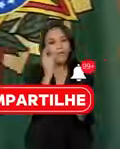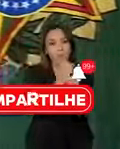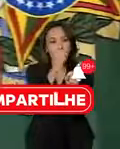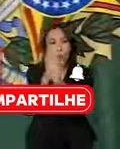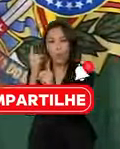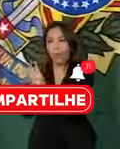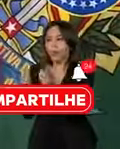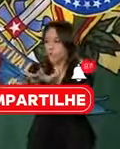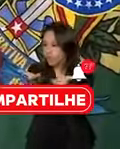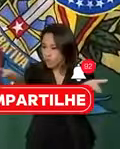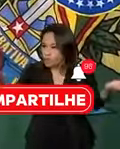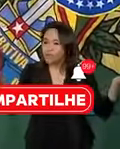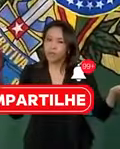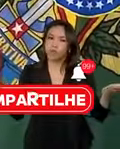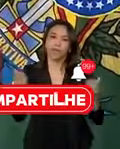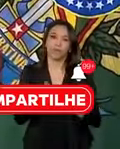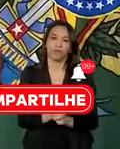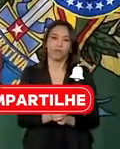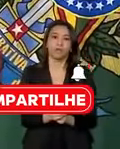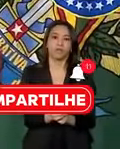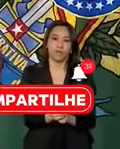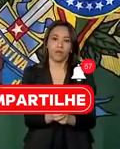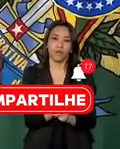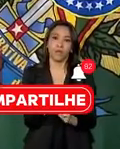Eu só não vou fazer uma manhãneira,